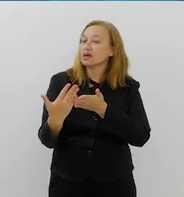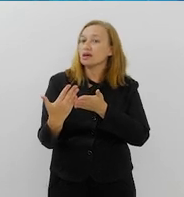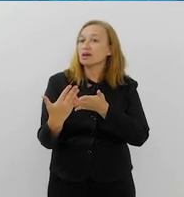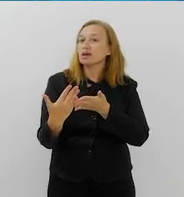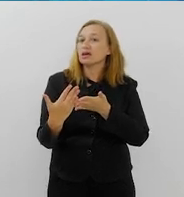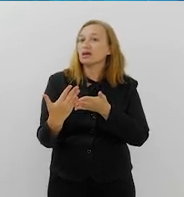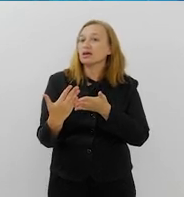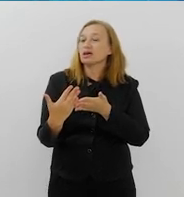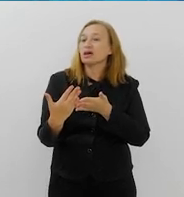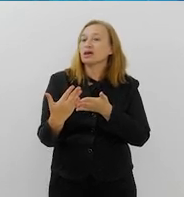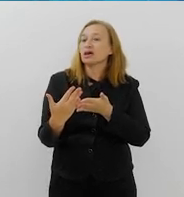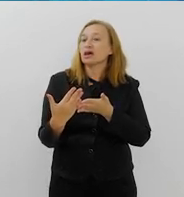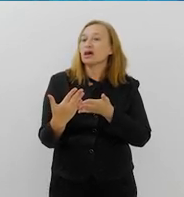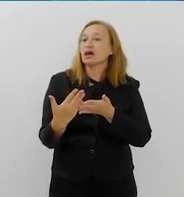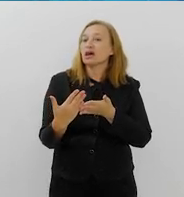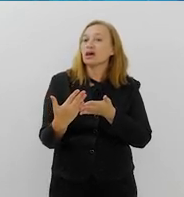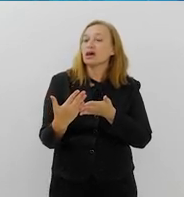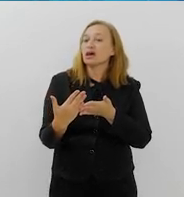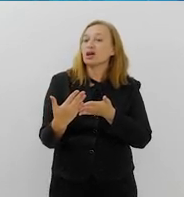servir para que eu